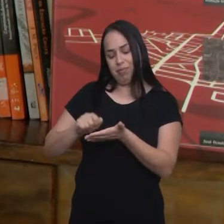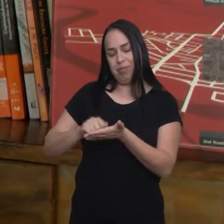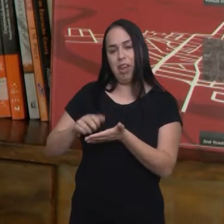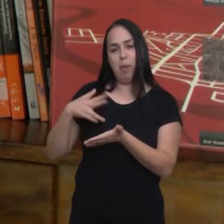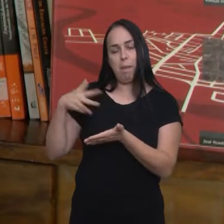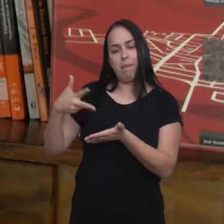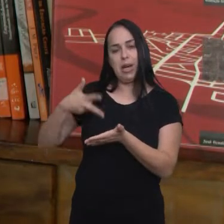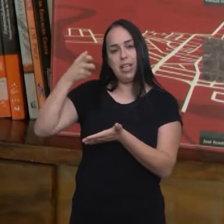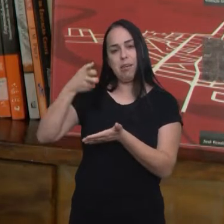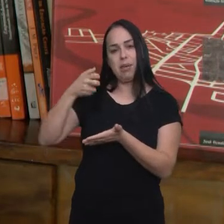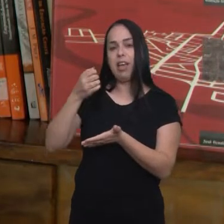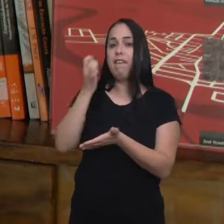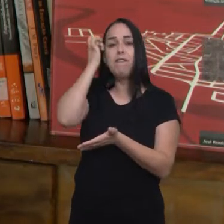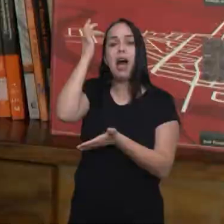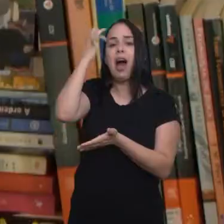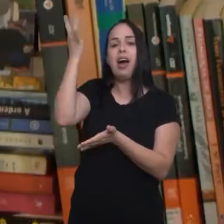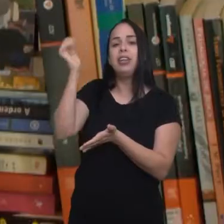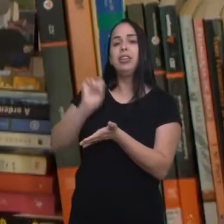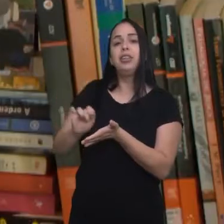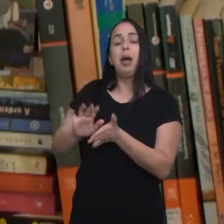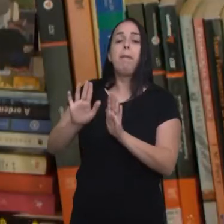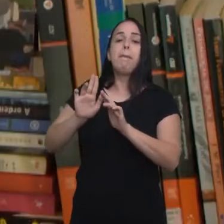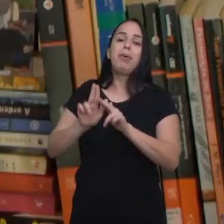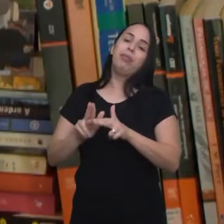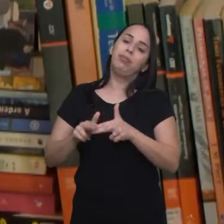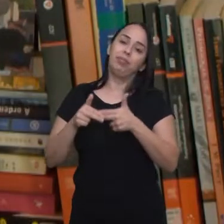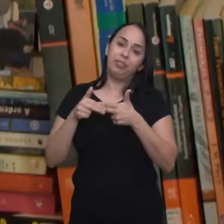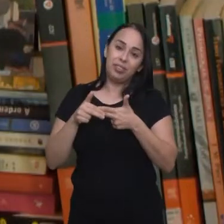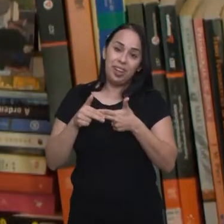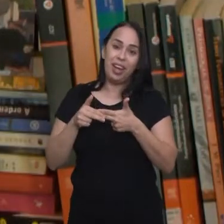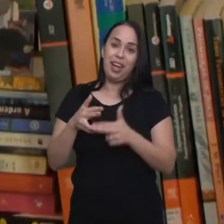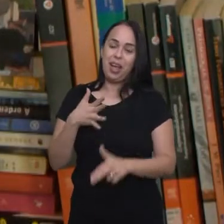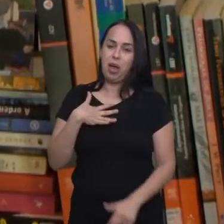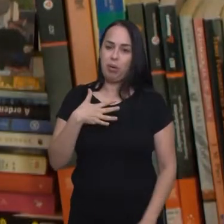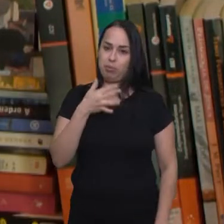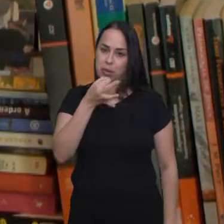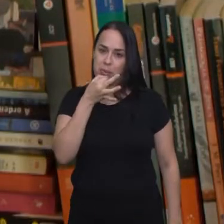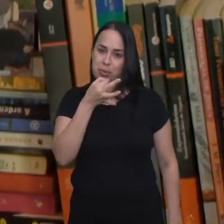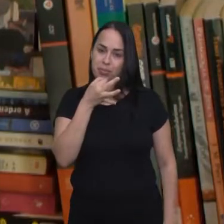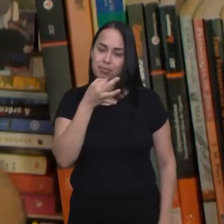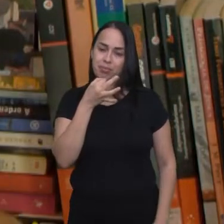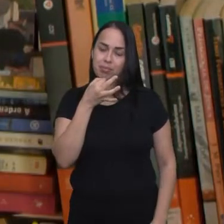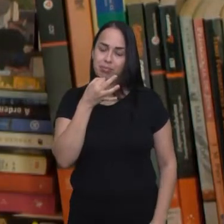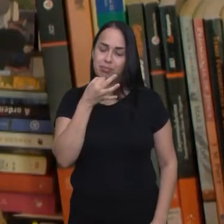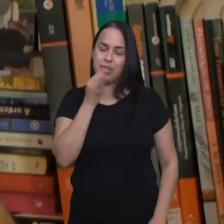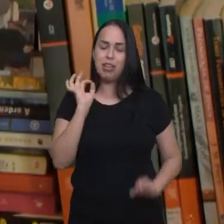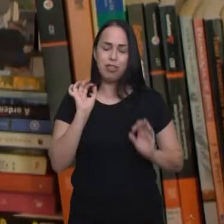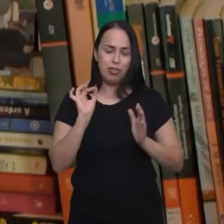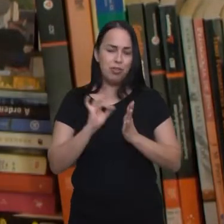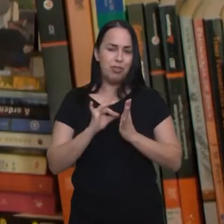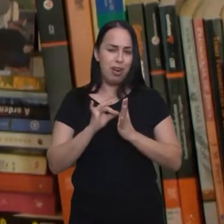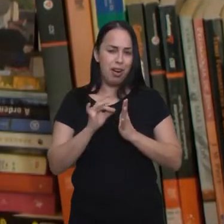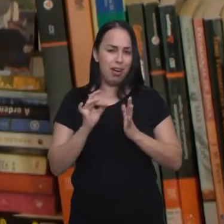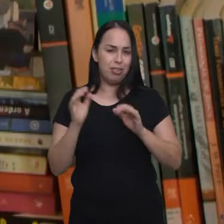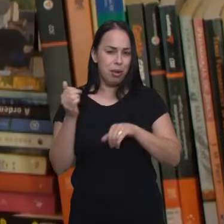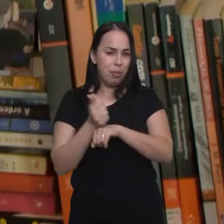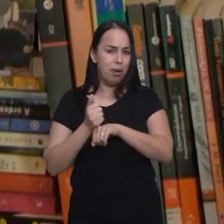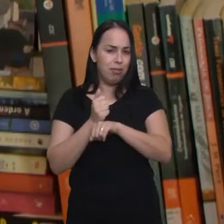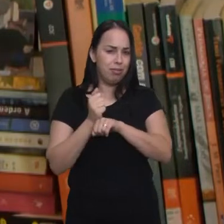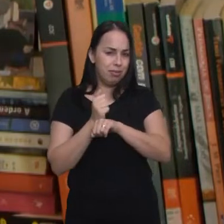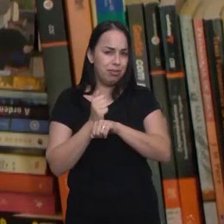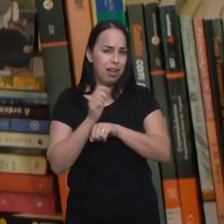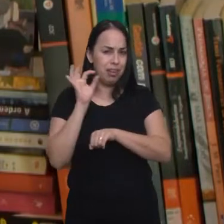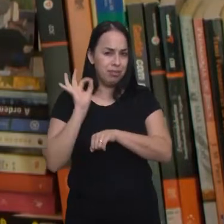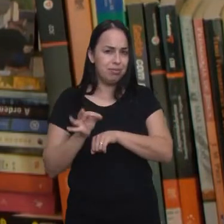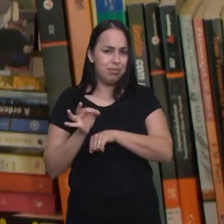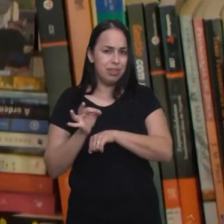facilidade para escrever, né? Porém, eu acho assim, que eu me acordei mesmo como escritor